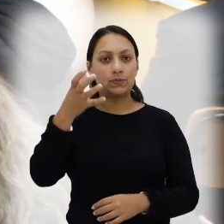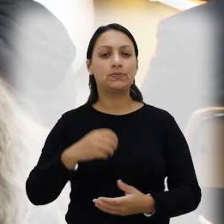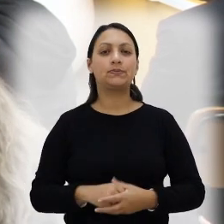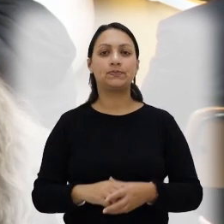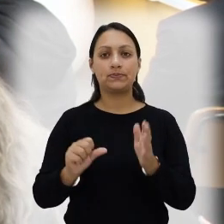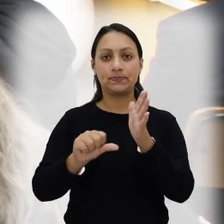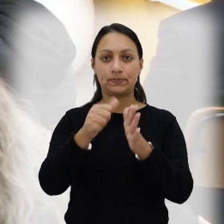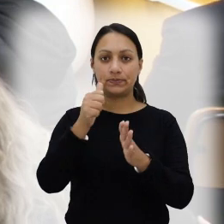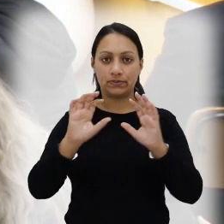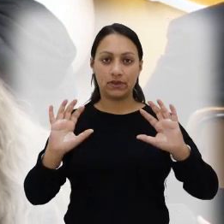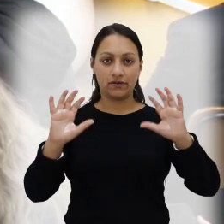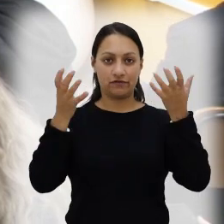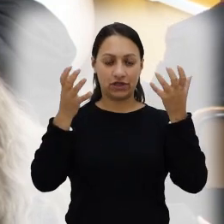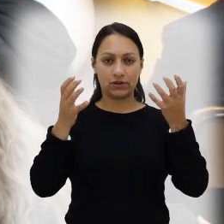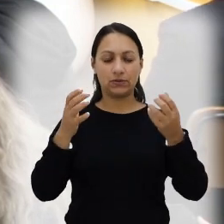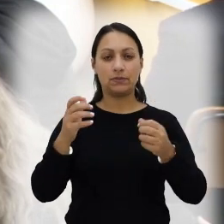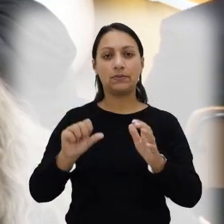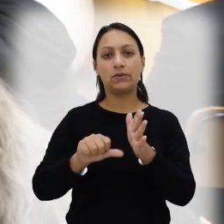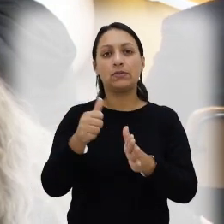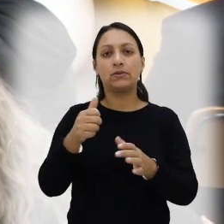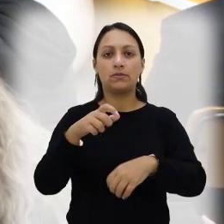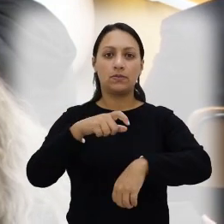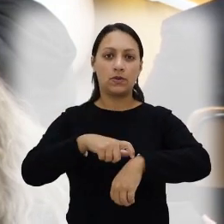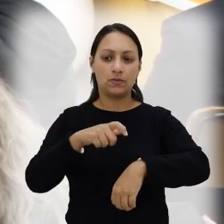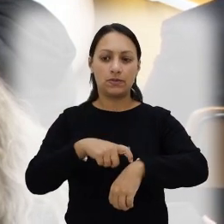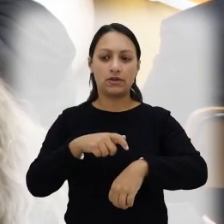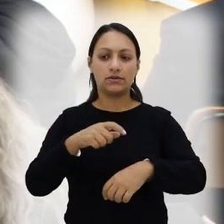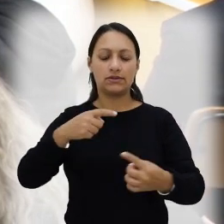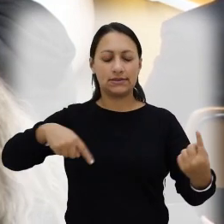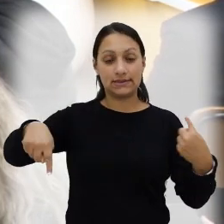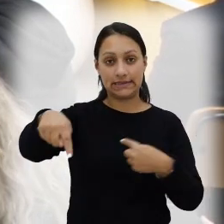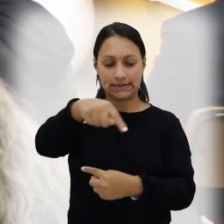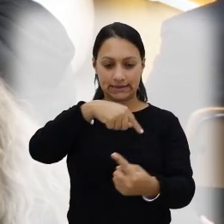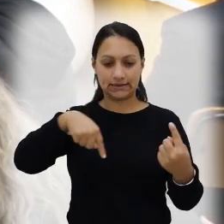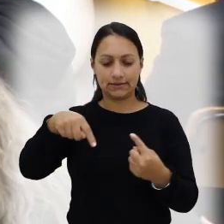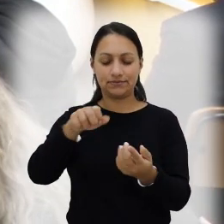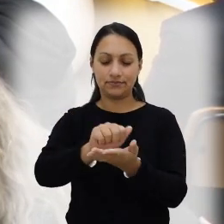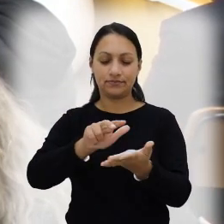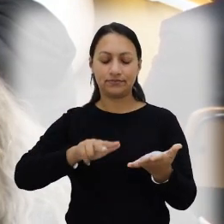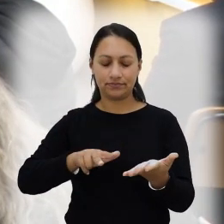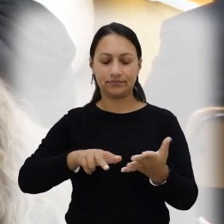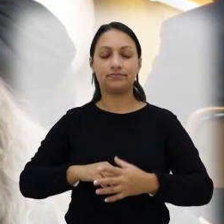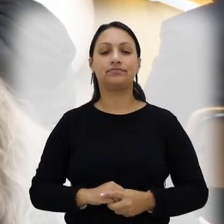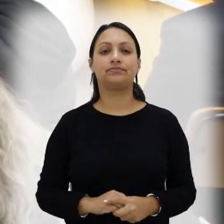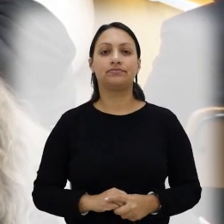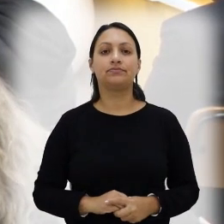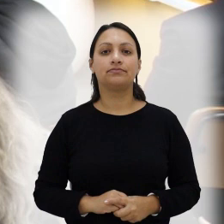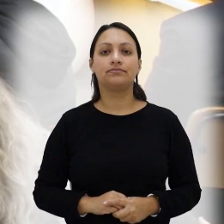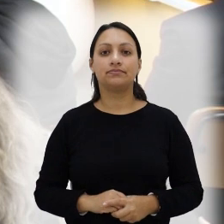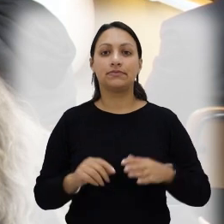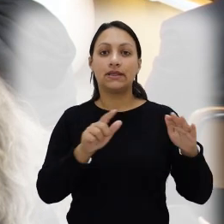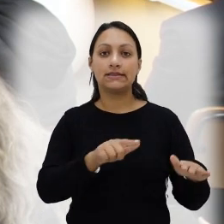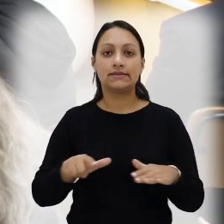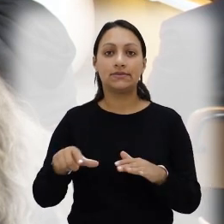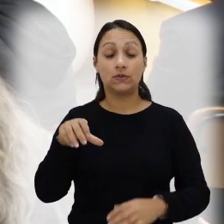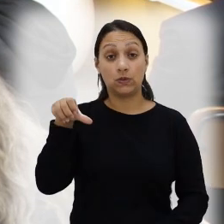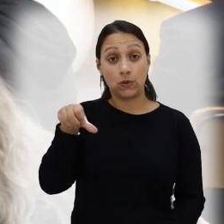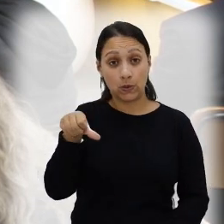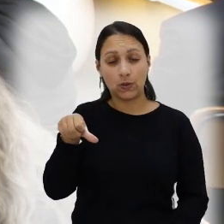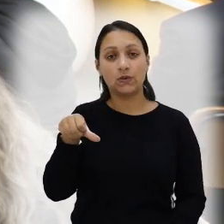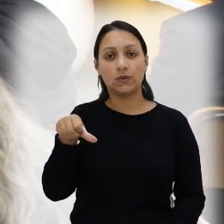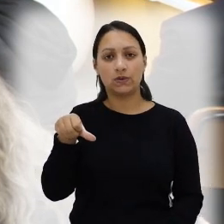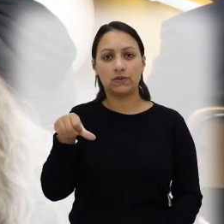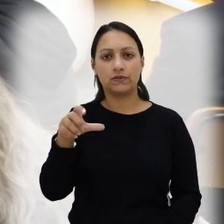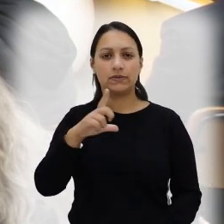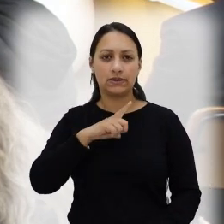o primeiro evento, né, o primeiro momento de ciclo de avaliação. Chegamos na semana 9, e aí a